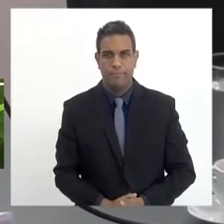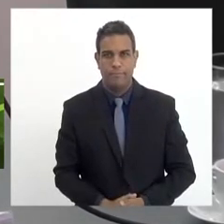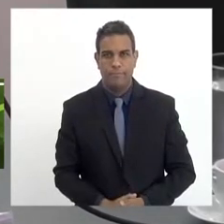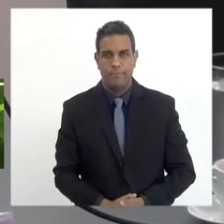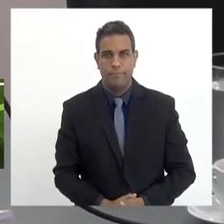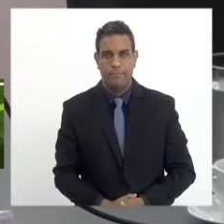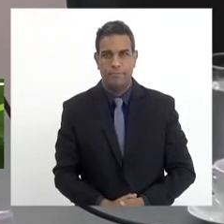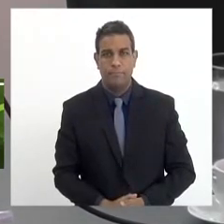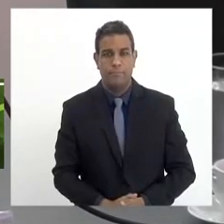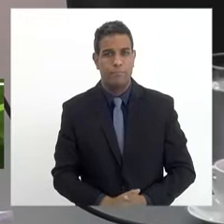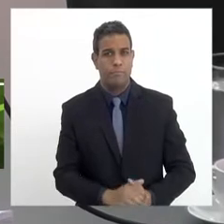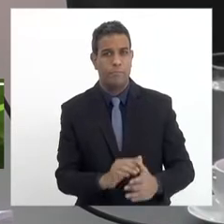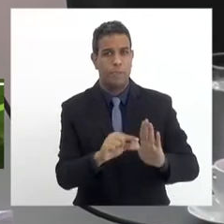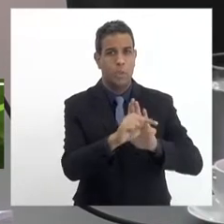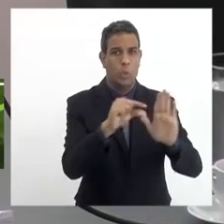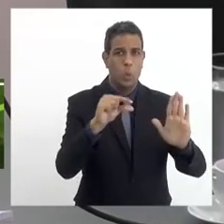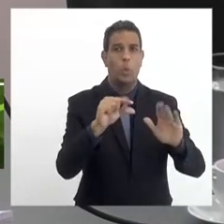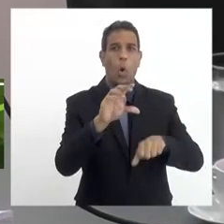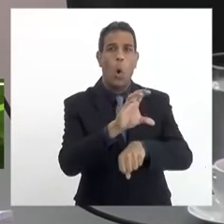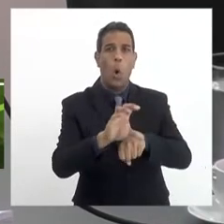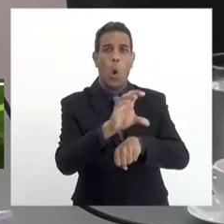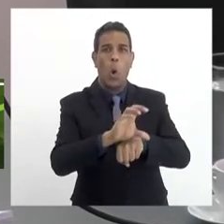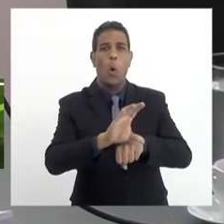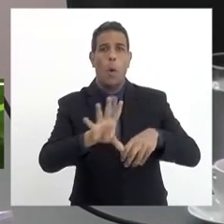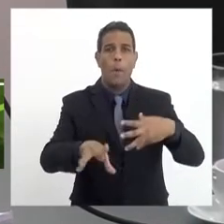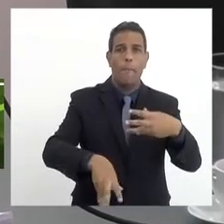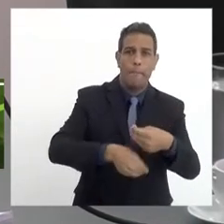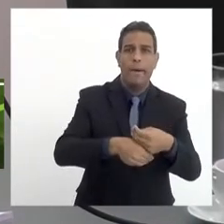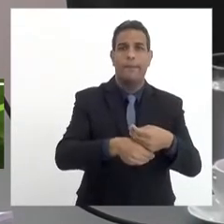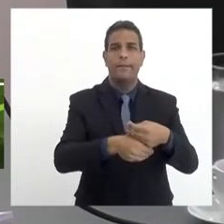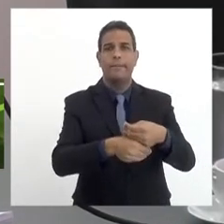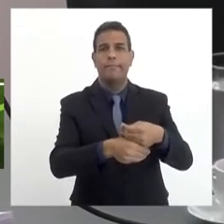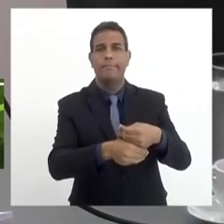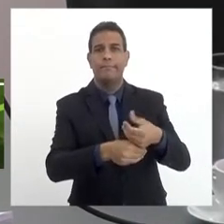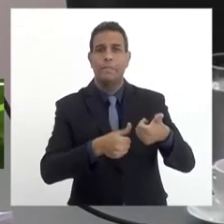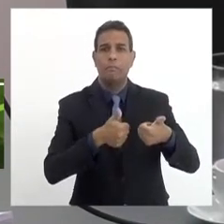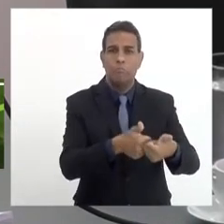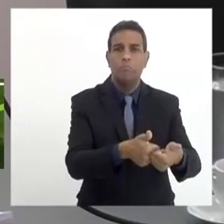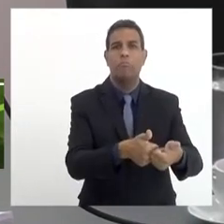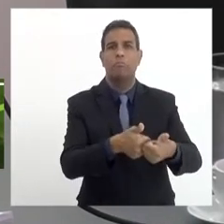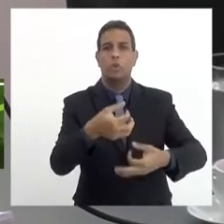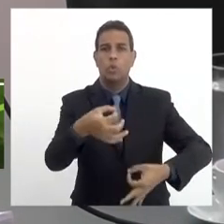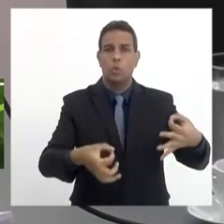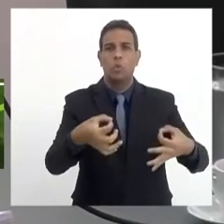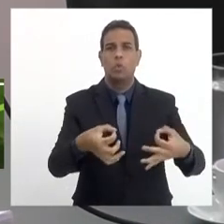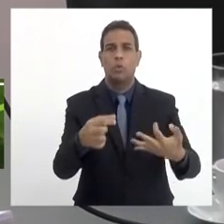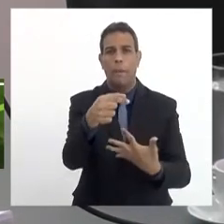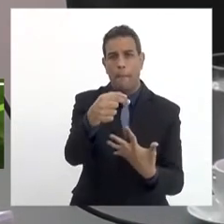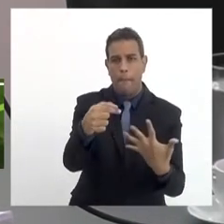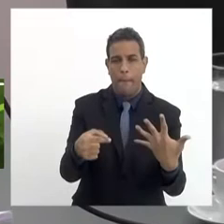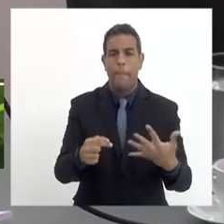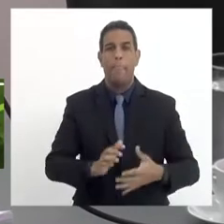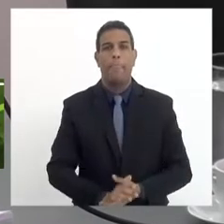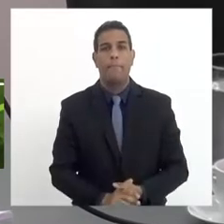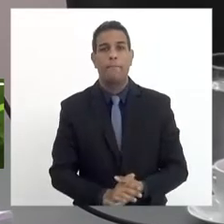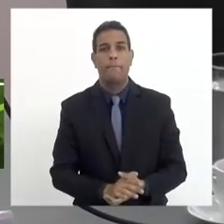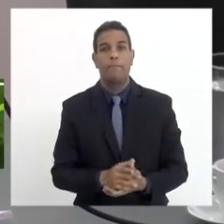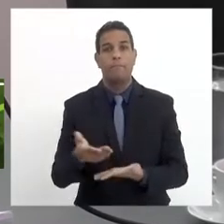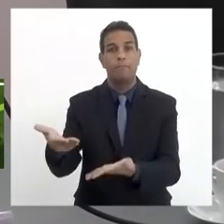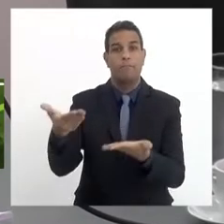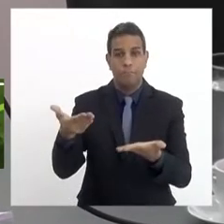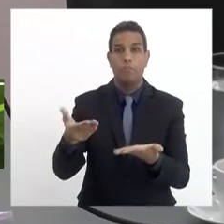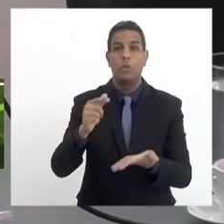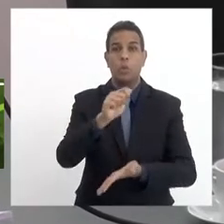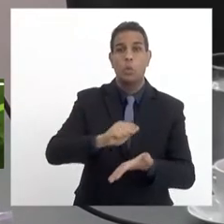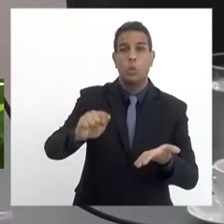com o tópico inicial, constitucionalidade com emenda, legalidade com emenda, juridicidade com emenda. Relator deputado Márcio